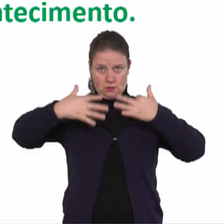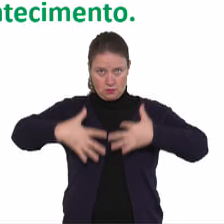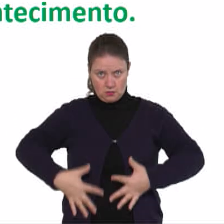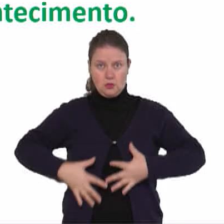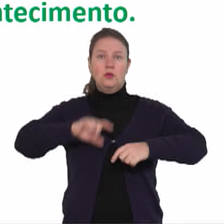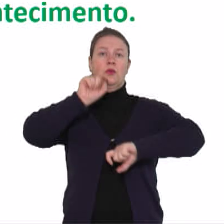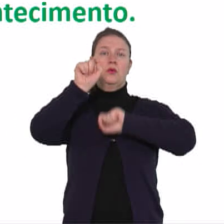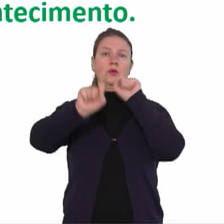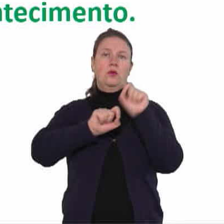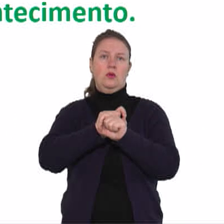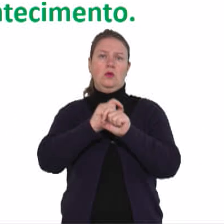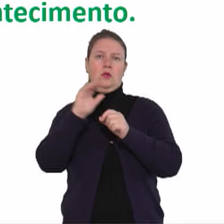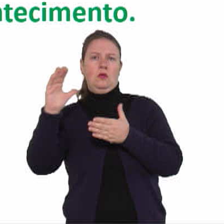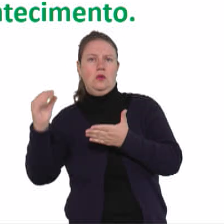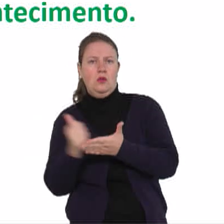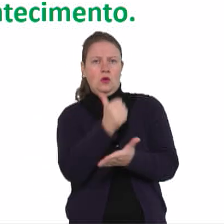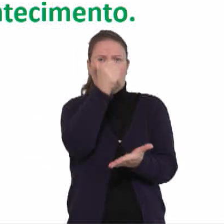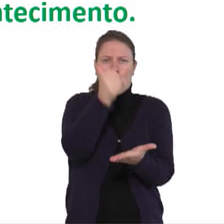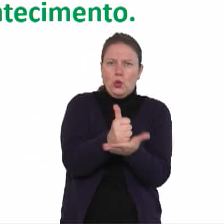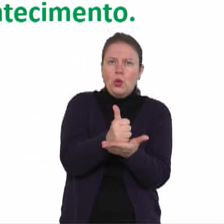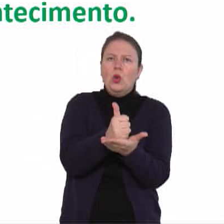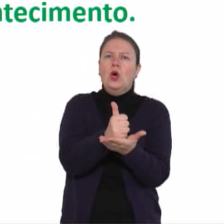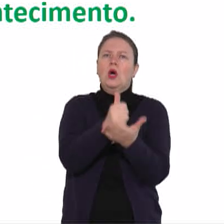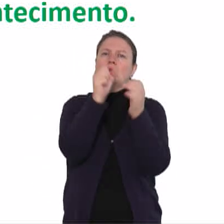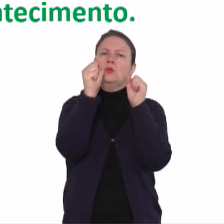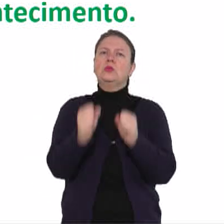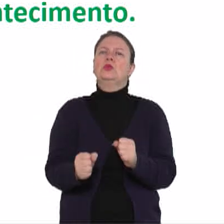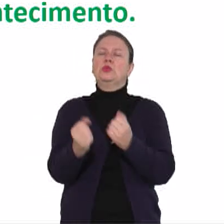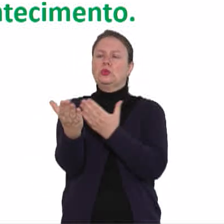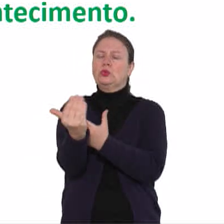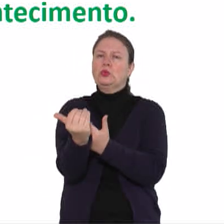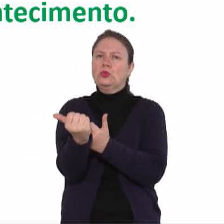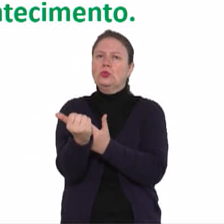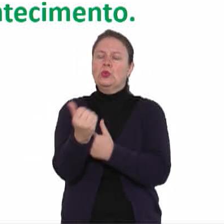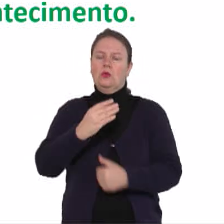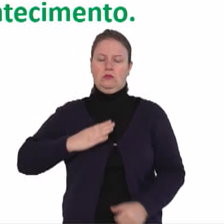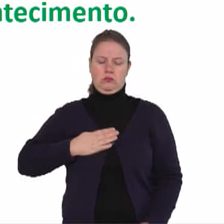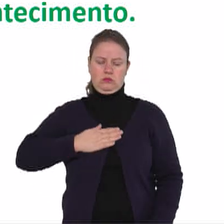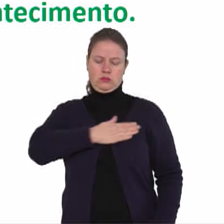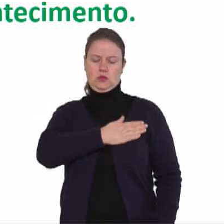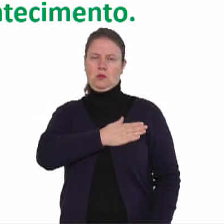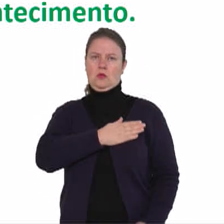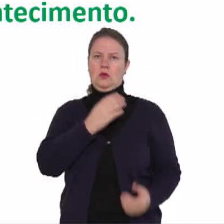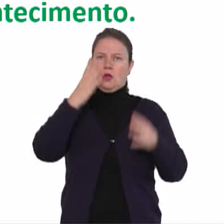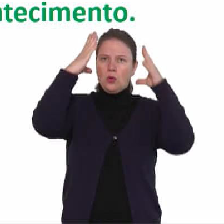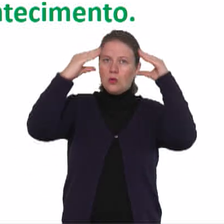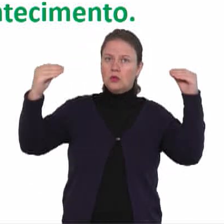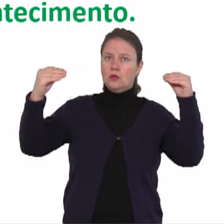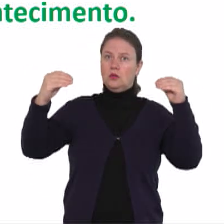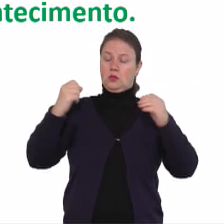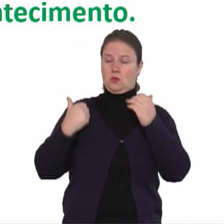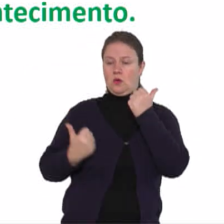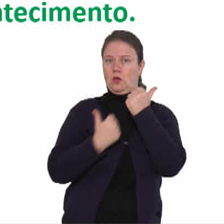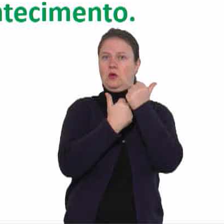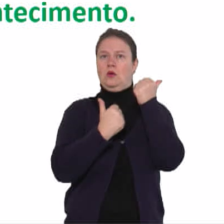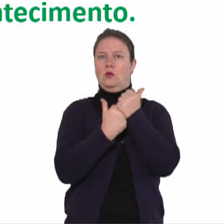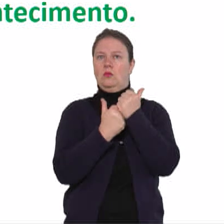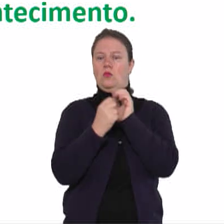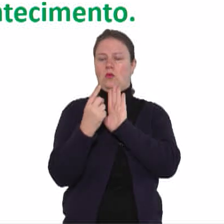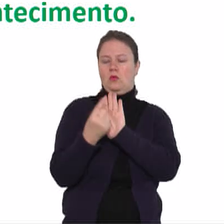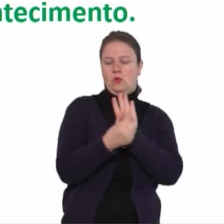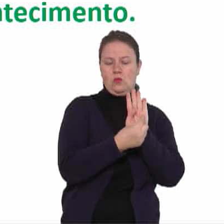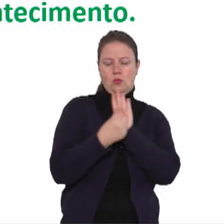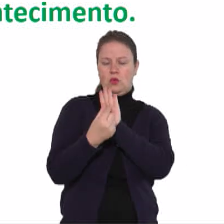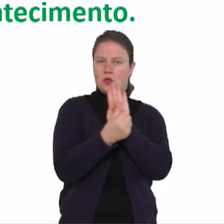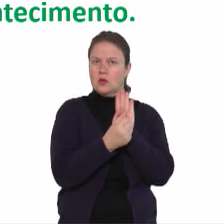só você dizer, né? O golpe 18 Brumário levou ao poder o jovem general Napoleão Bonaparte, que tinha amplo apoio da burguesia francesa. A antiga